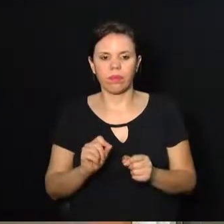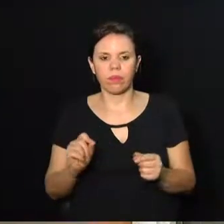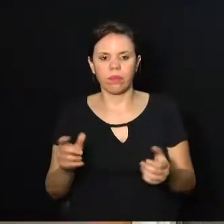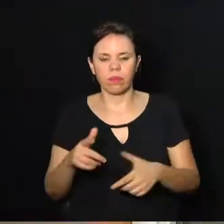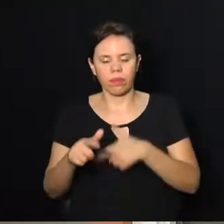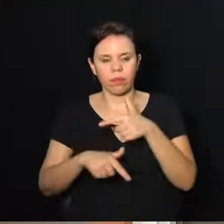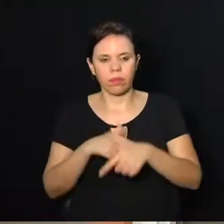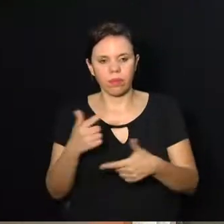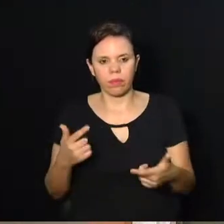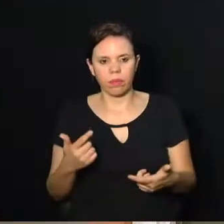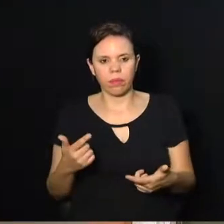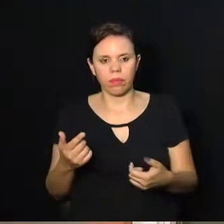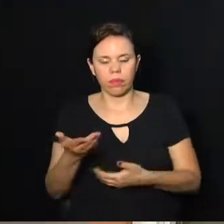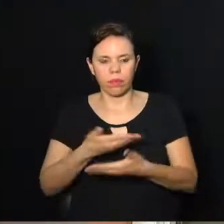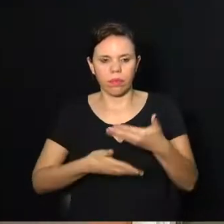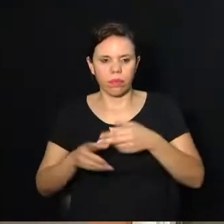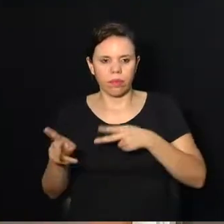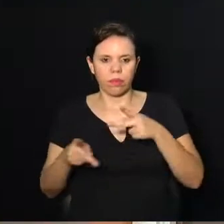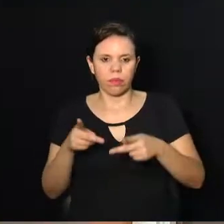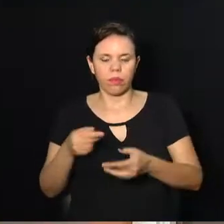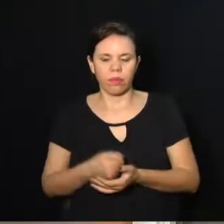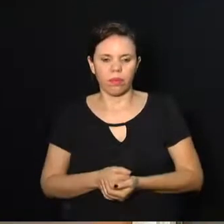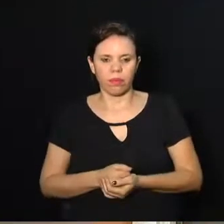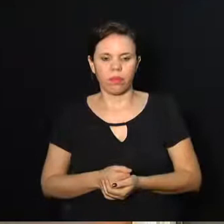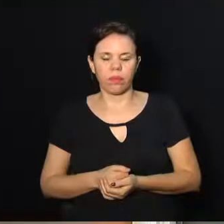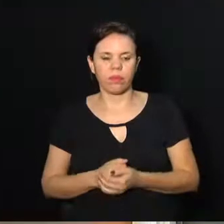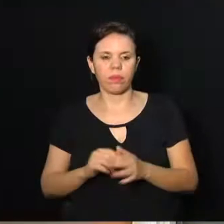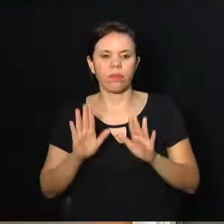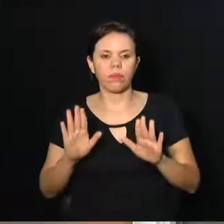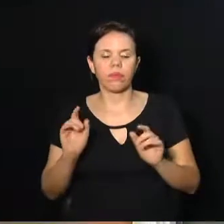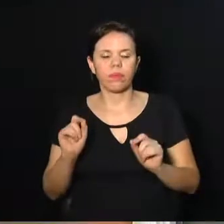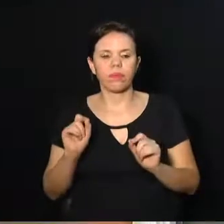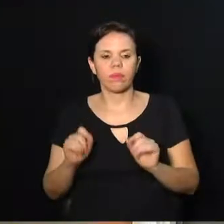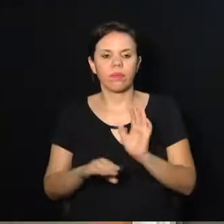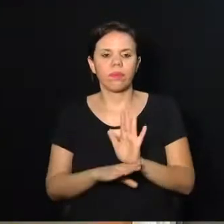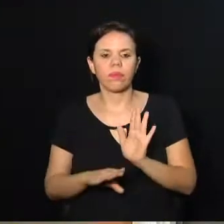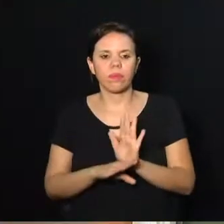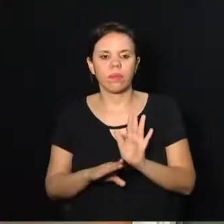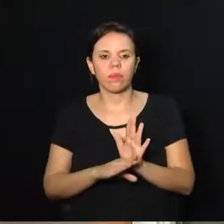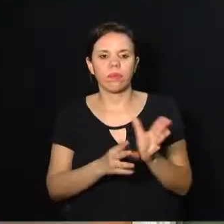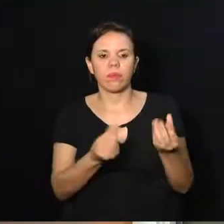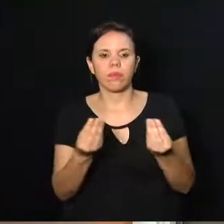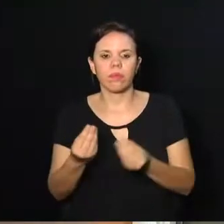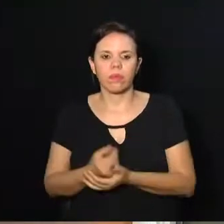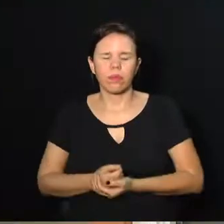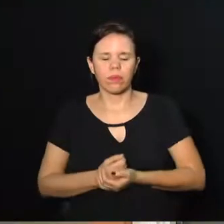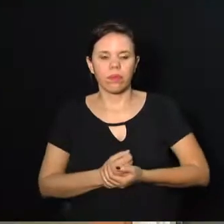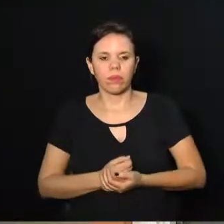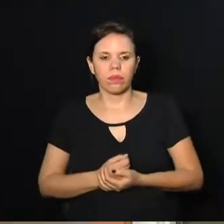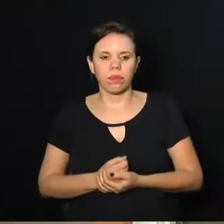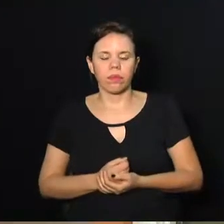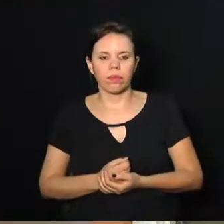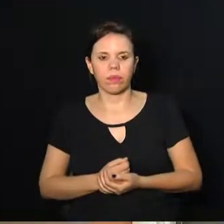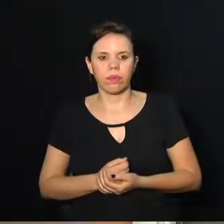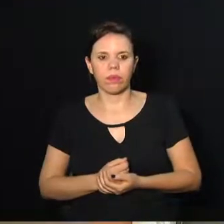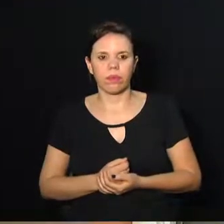de trabalho para ressocializar. Mas quem me ajudava e muito na questão